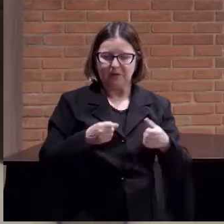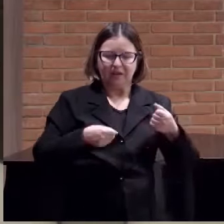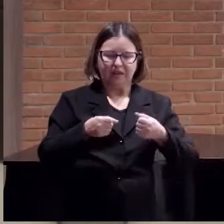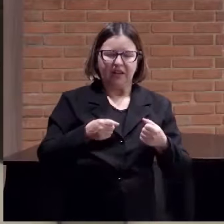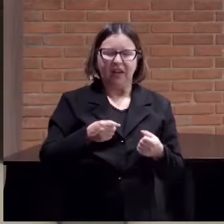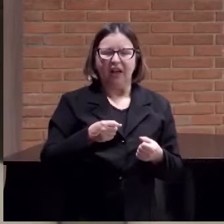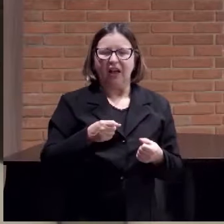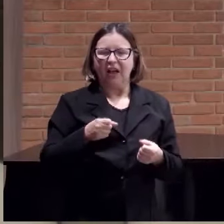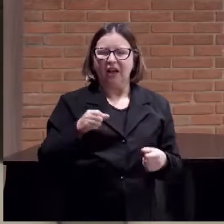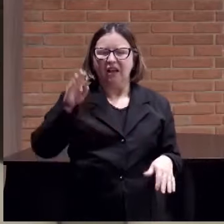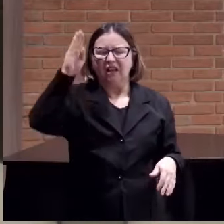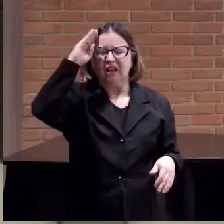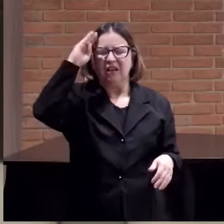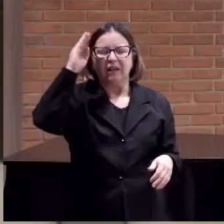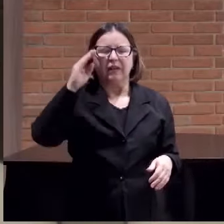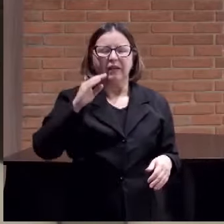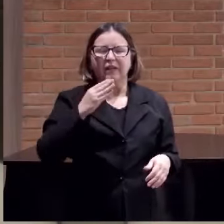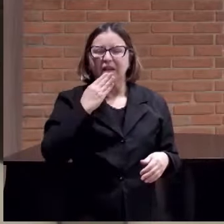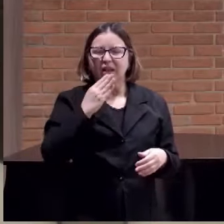assim: você sabe quem eu sou?